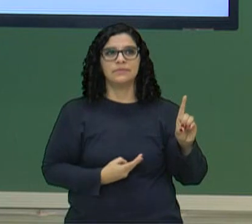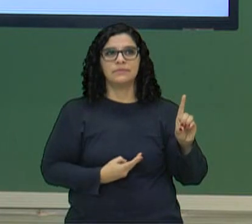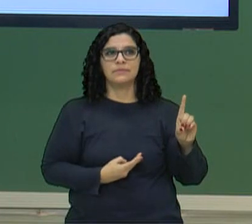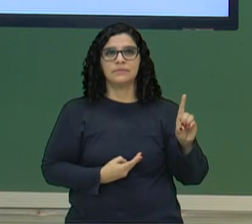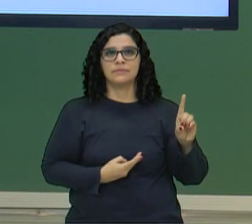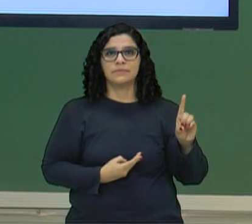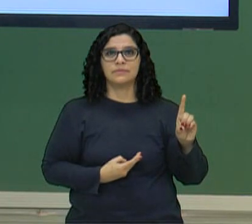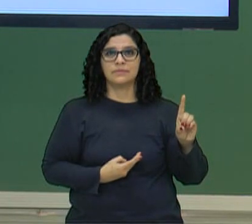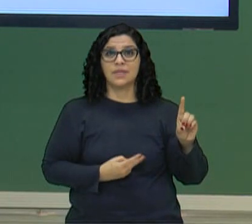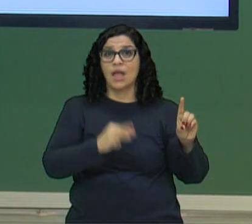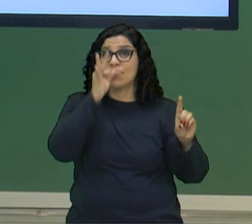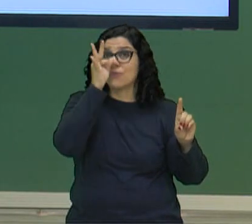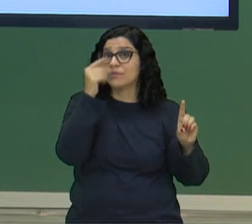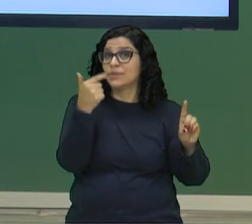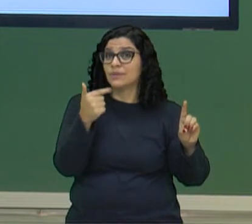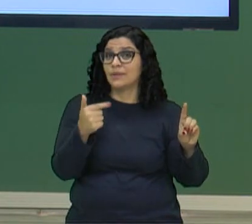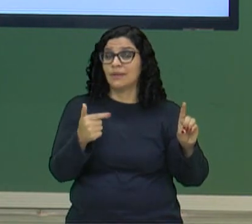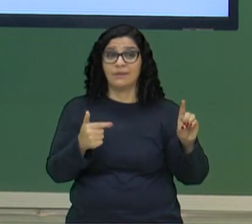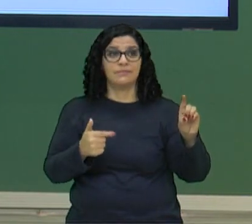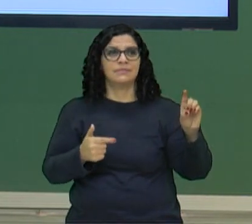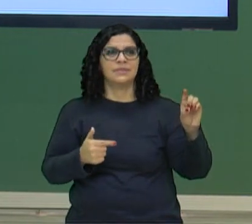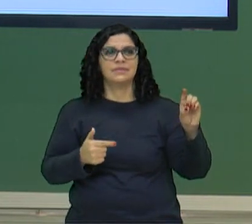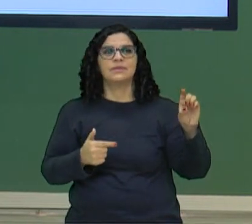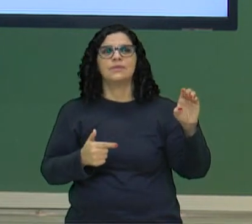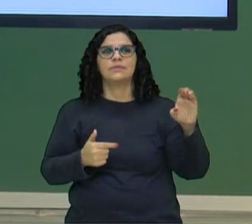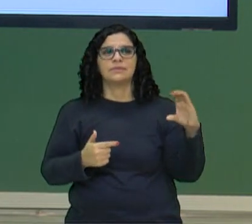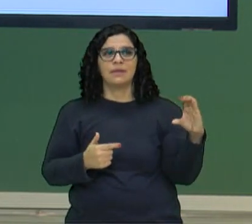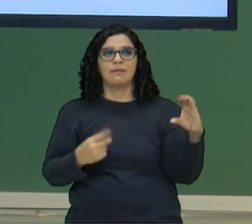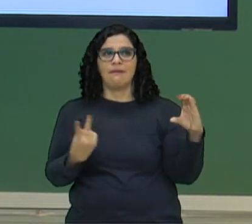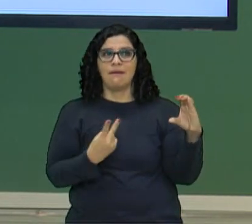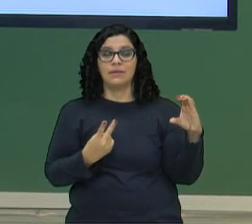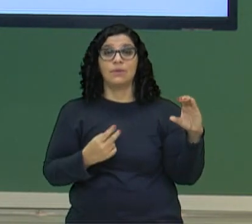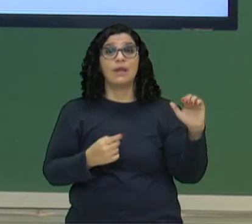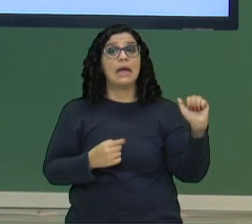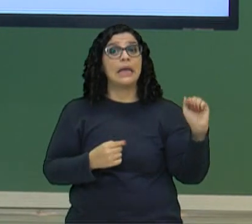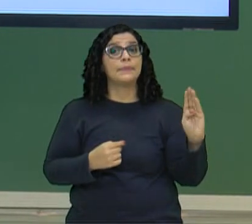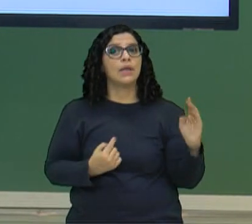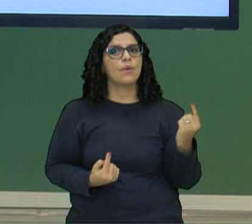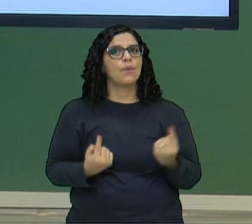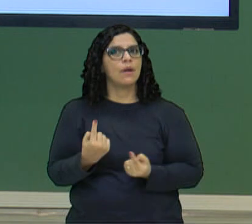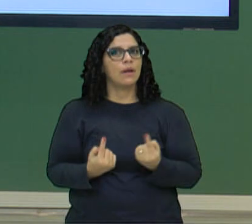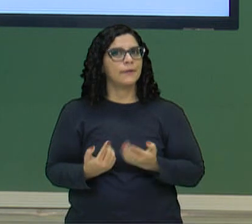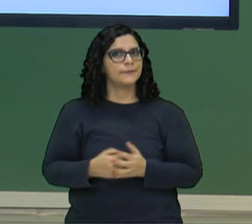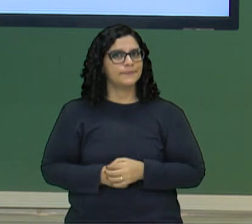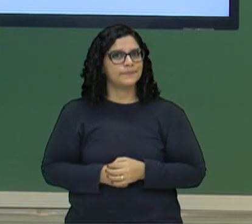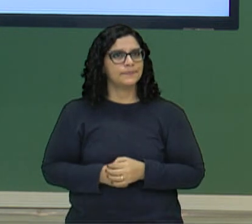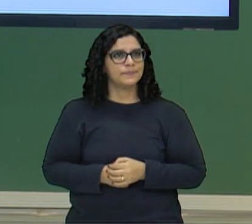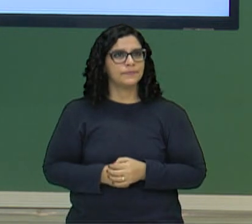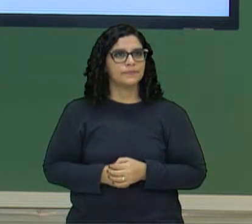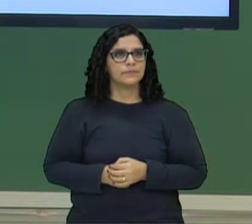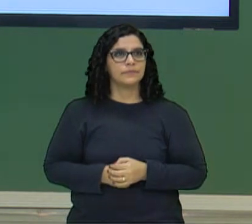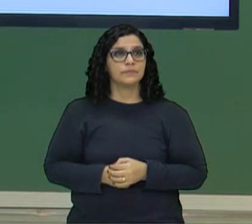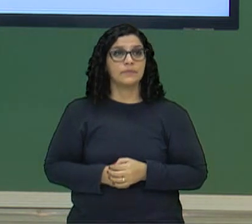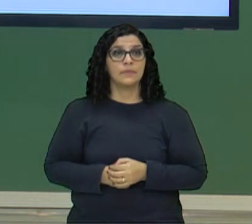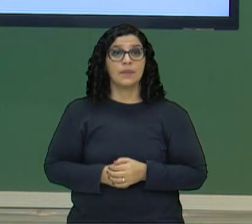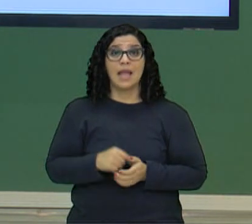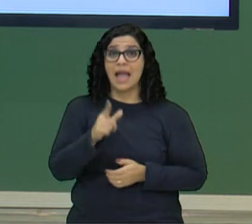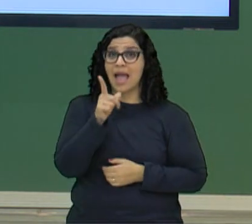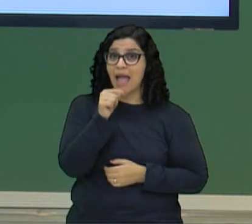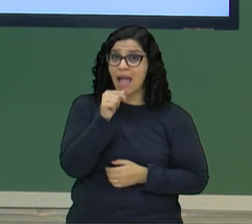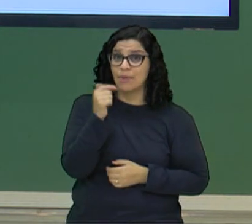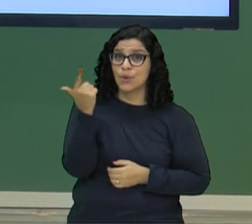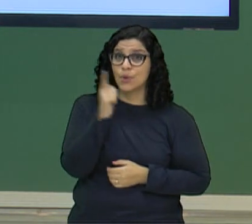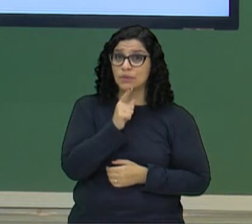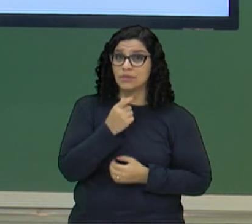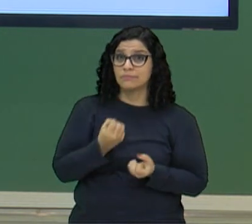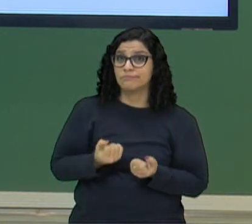Não tem flor. Essa aqui está errada. Né? Agora vamos olhar aqui. só a água para a